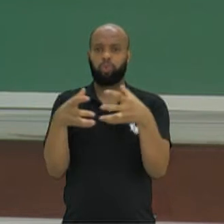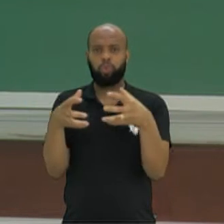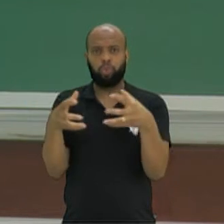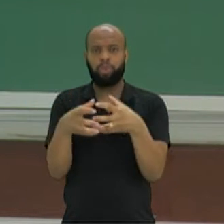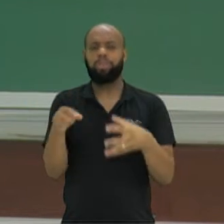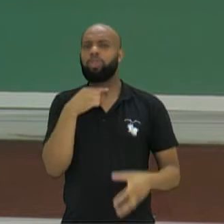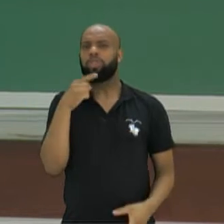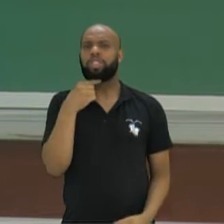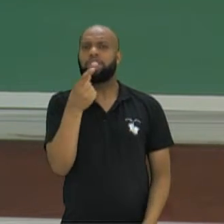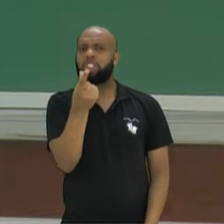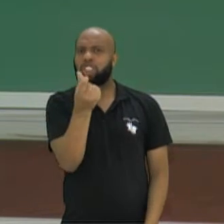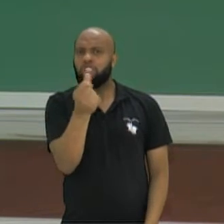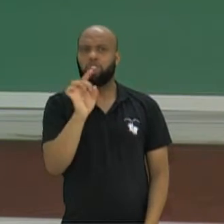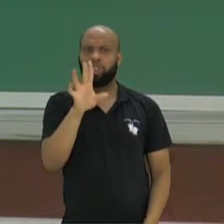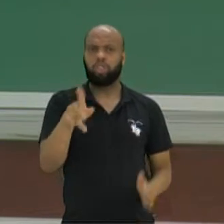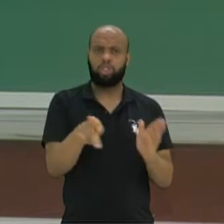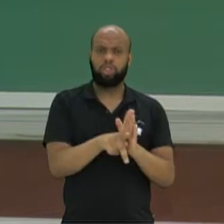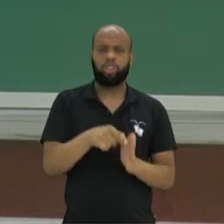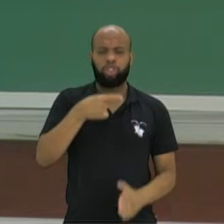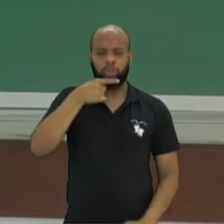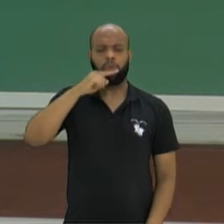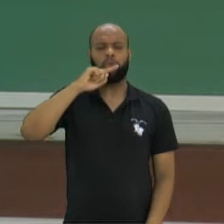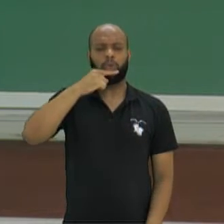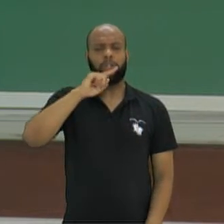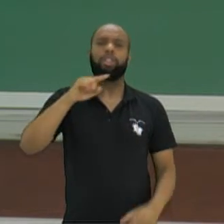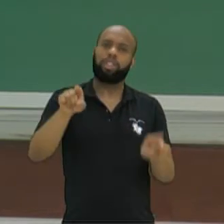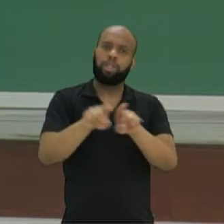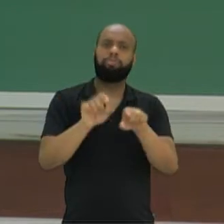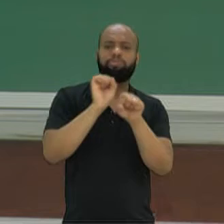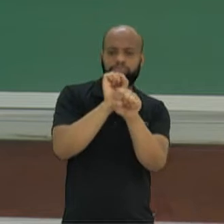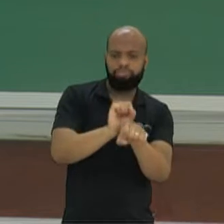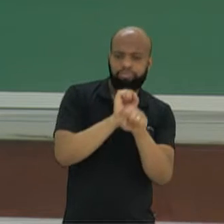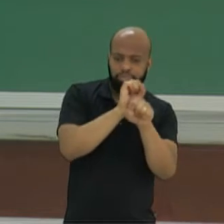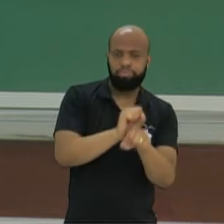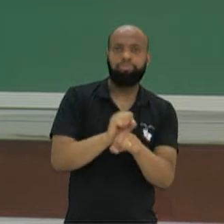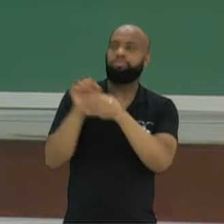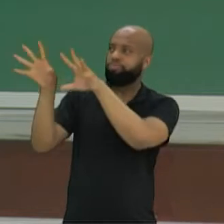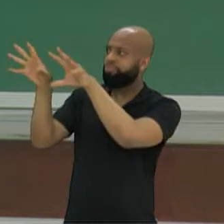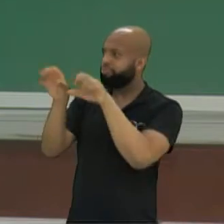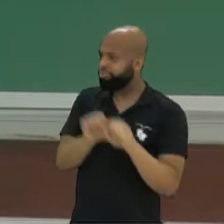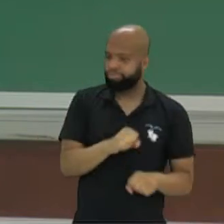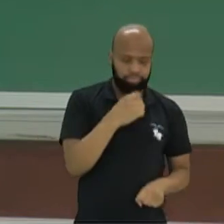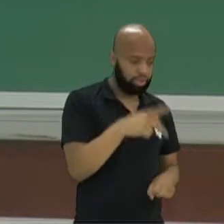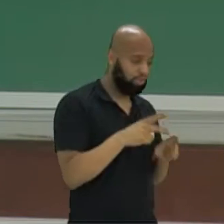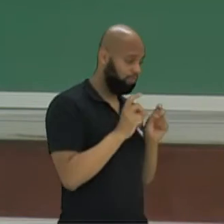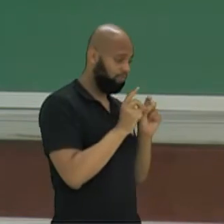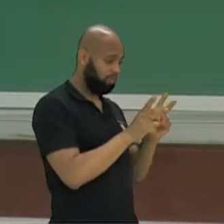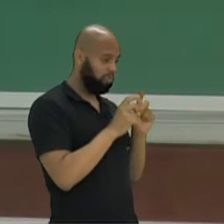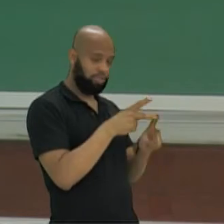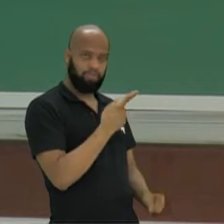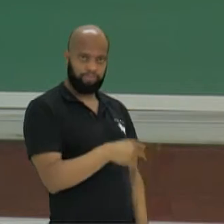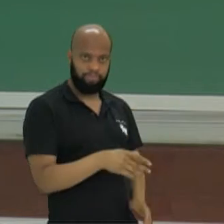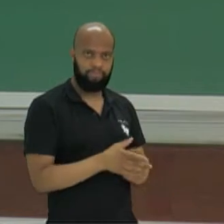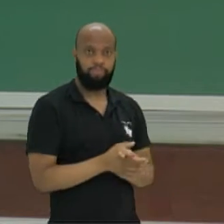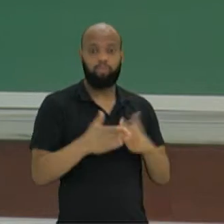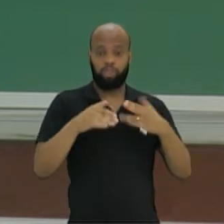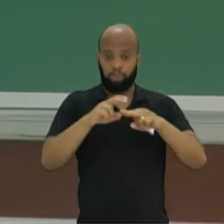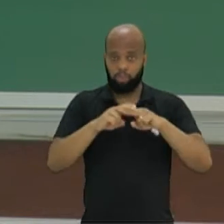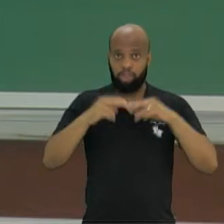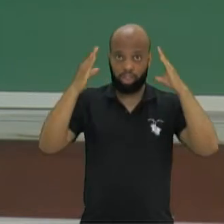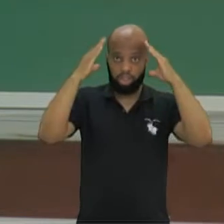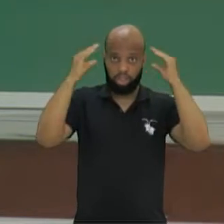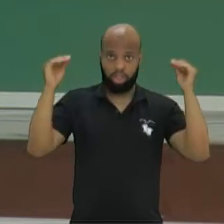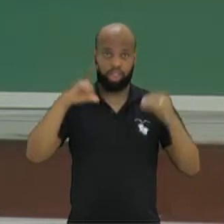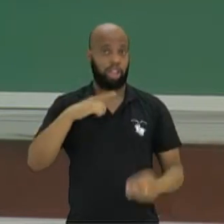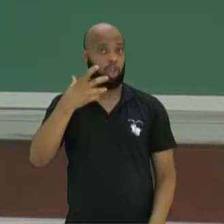ganha dinheiro somente com o produto da cana-do-açúcar, mas também com os escravizados que vão ser trazidos e vendidos no Brasil. Assim, os holandeses